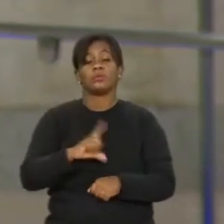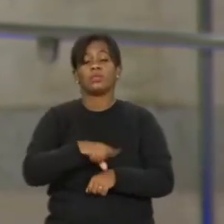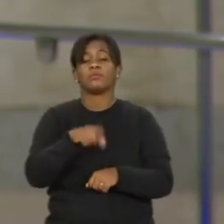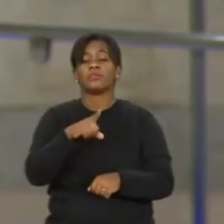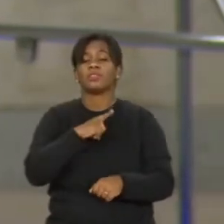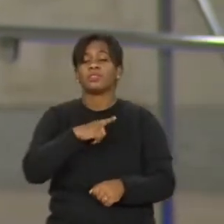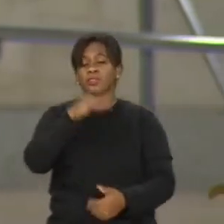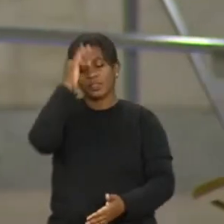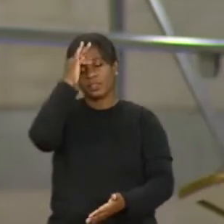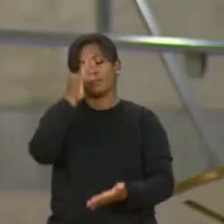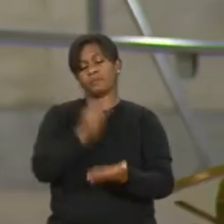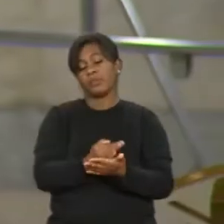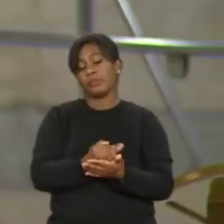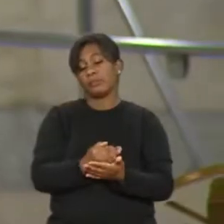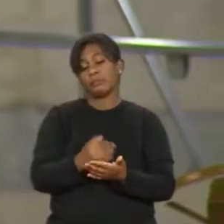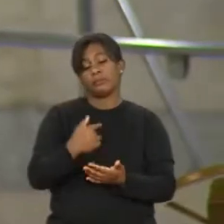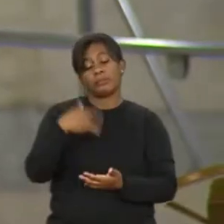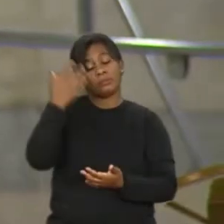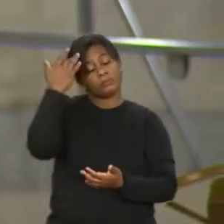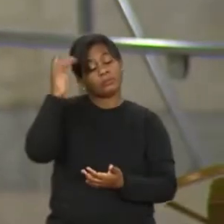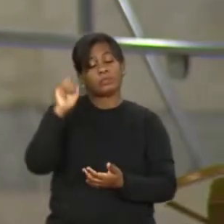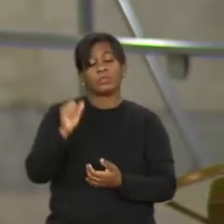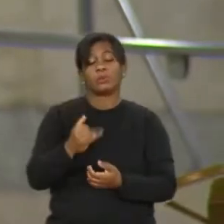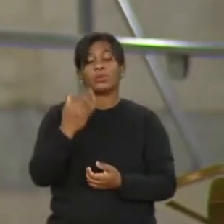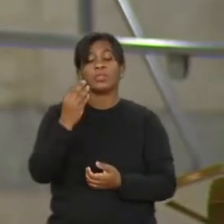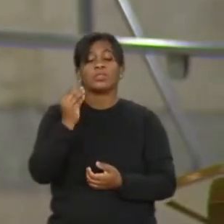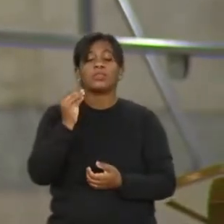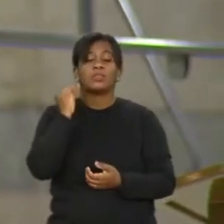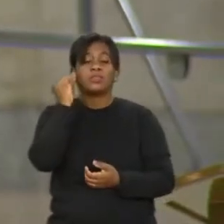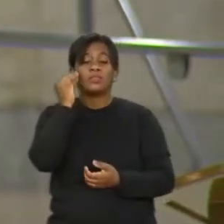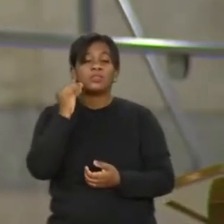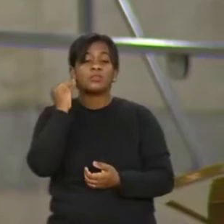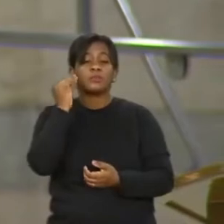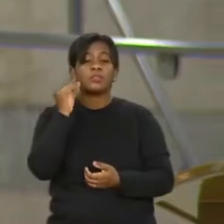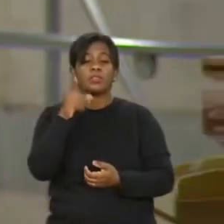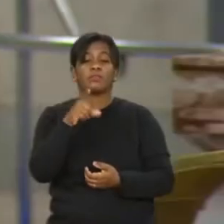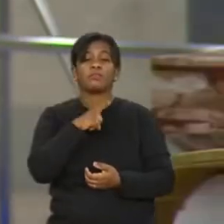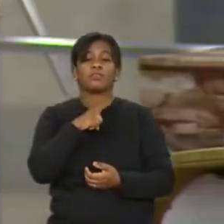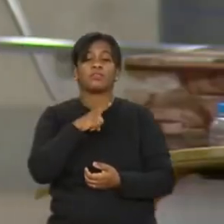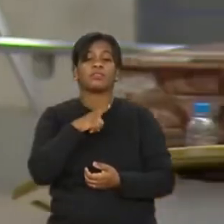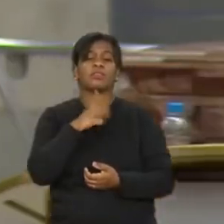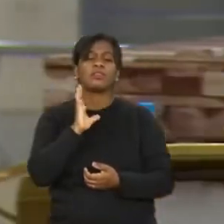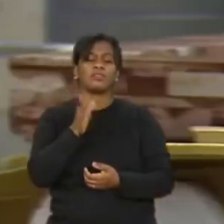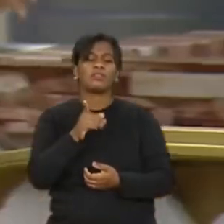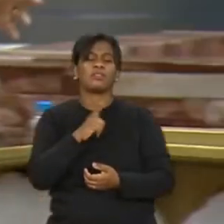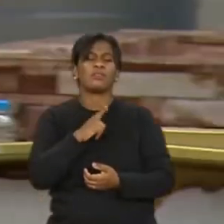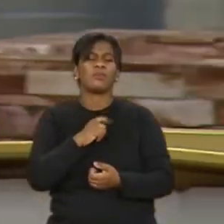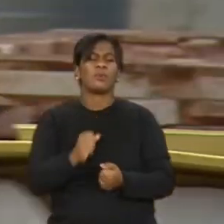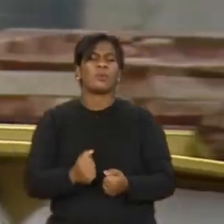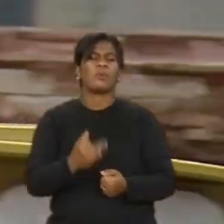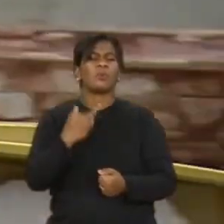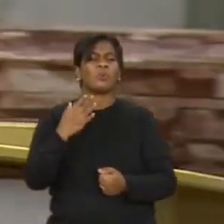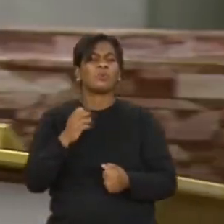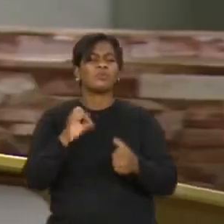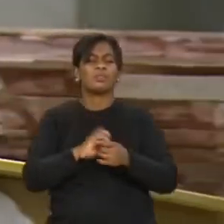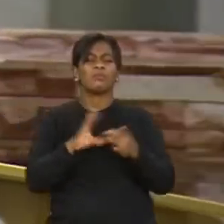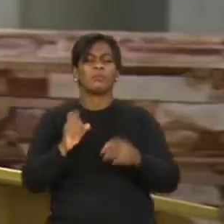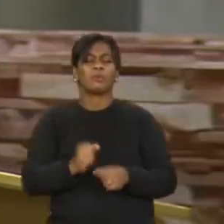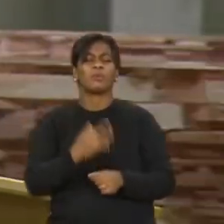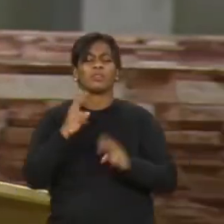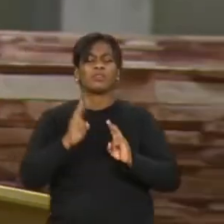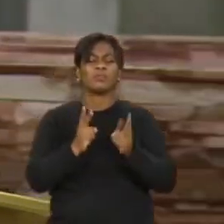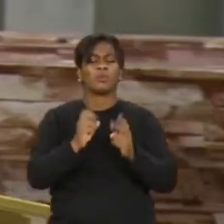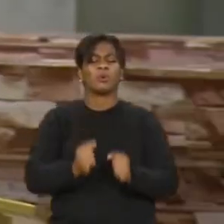fé, eu não sei quantas experiências você já teve, quantos livramentos, quantas vitórias, quantas vezes